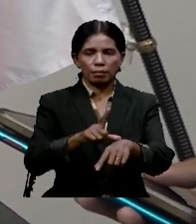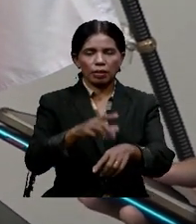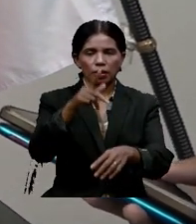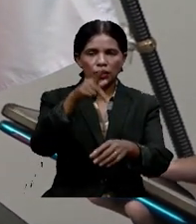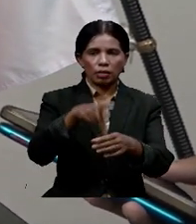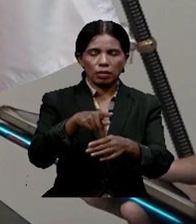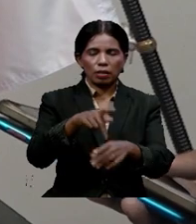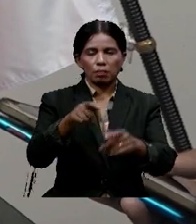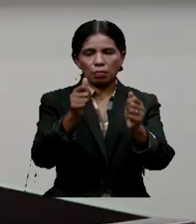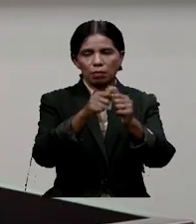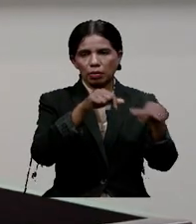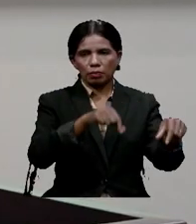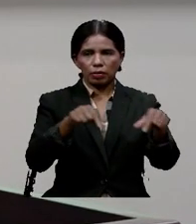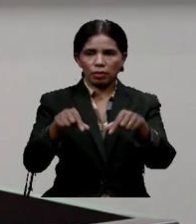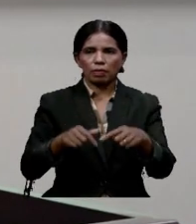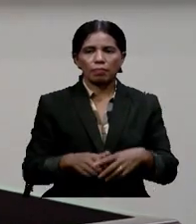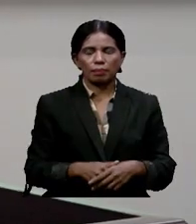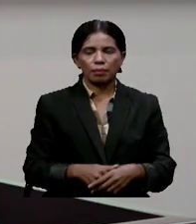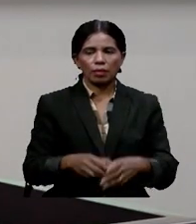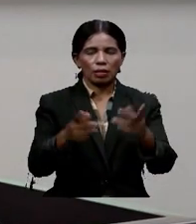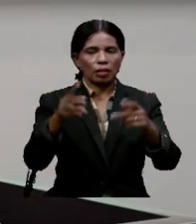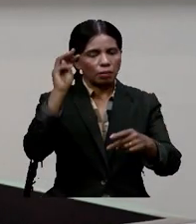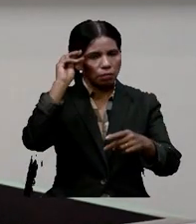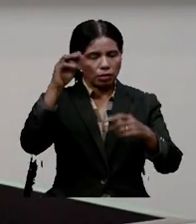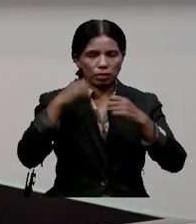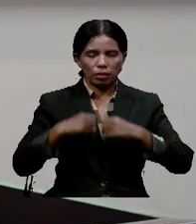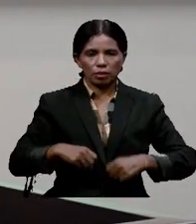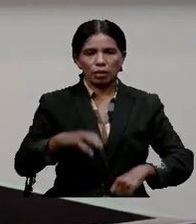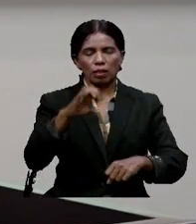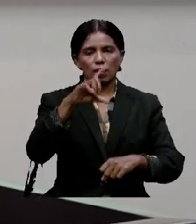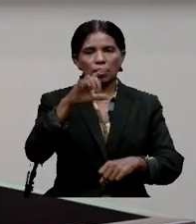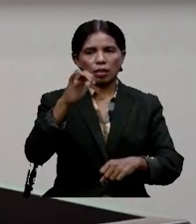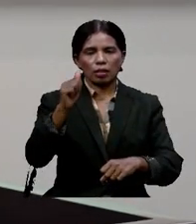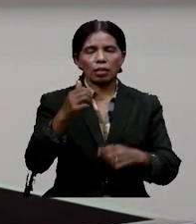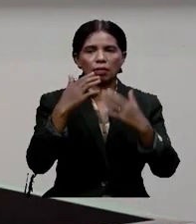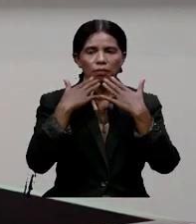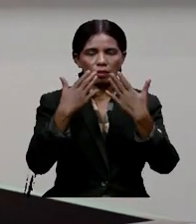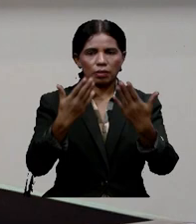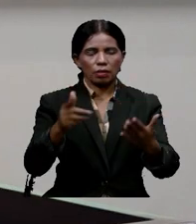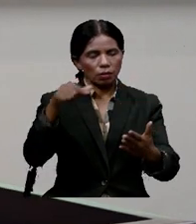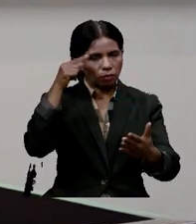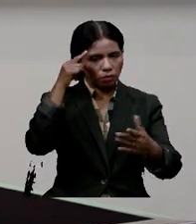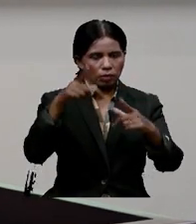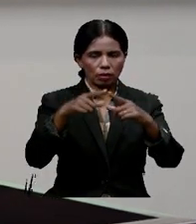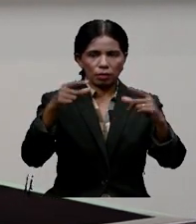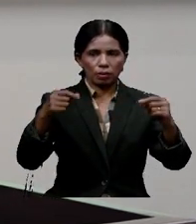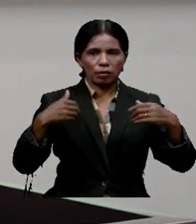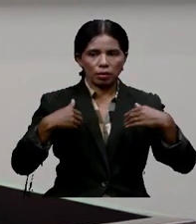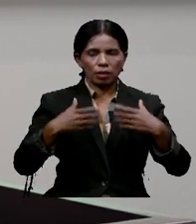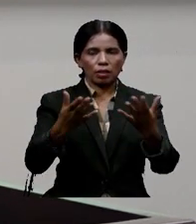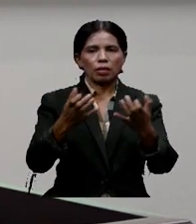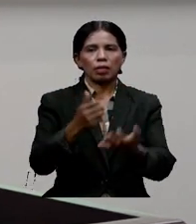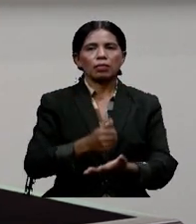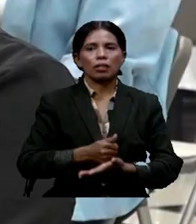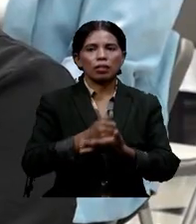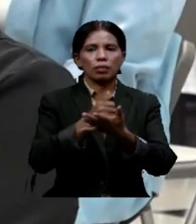condição de deficiência. E a Bibang né, ministra saúde Eli dos Reis Amaral agradece ao governo do Japão né bem a compromisso ou de apoio